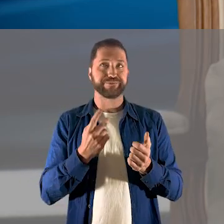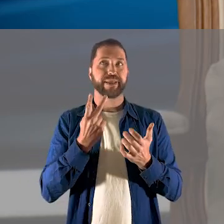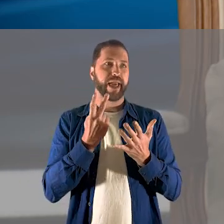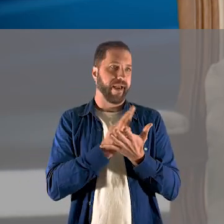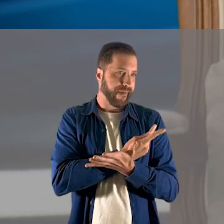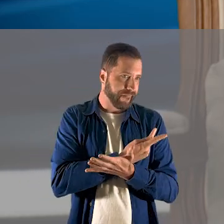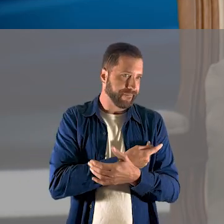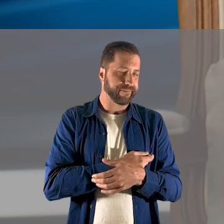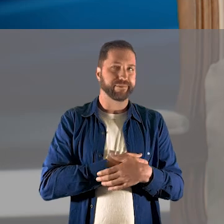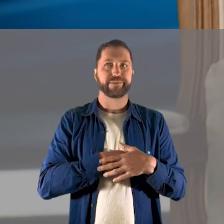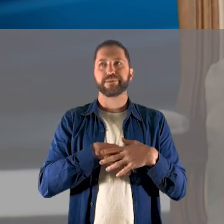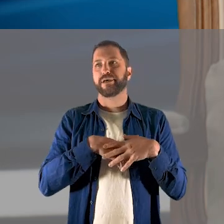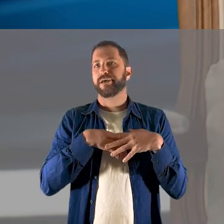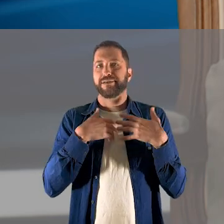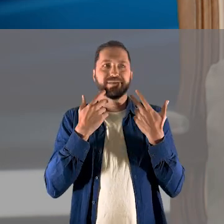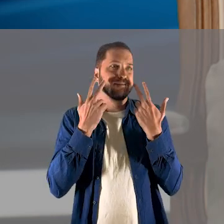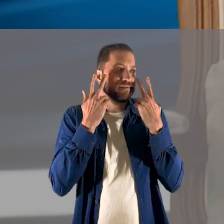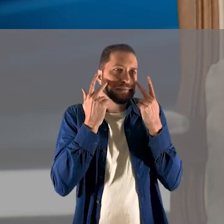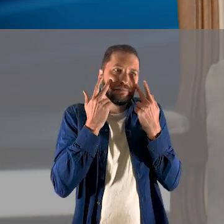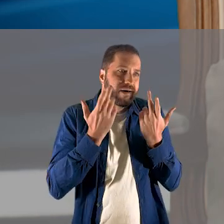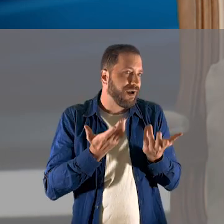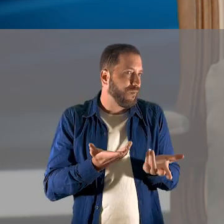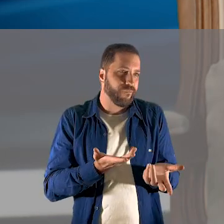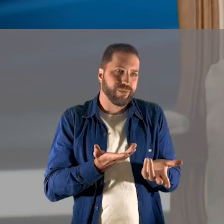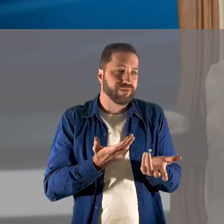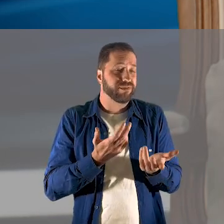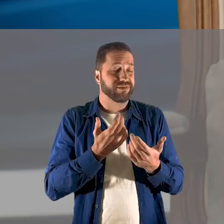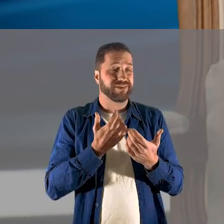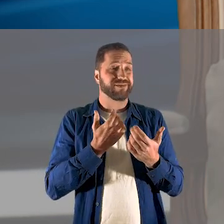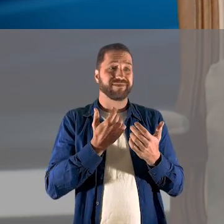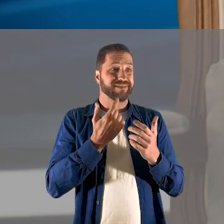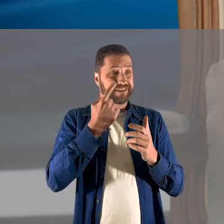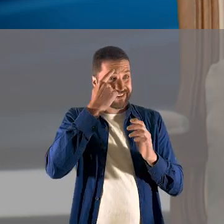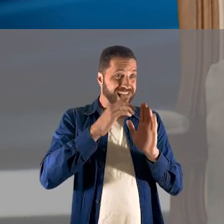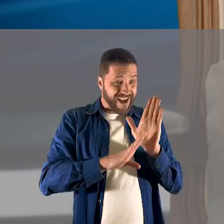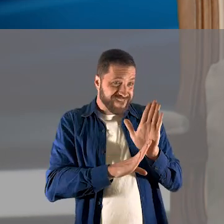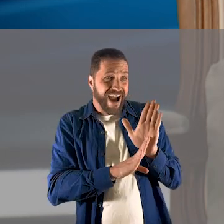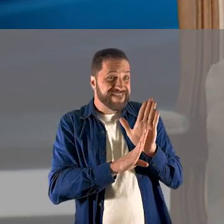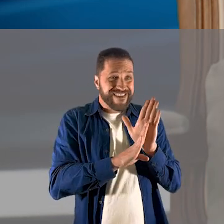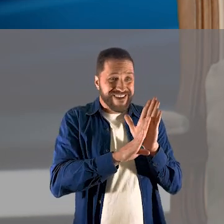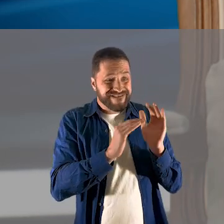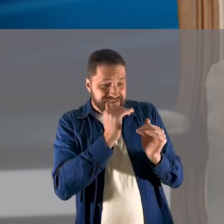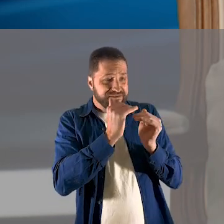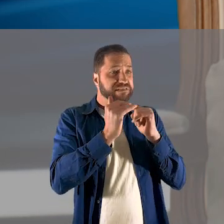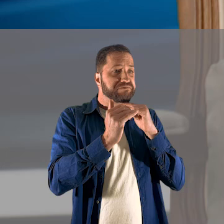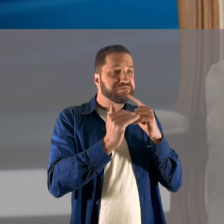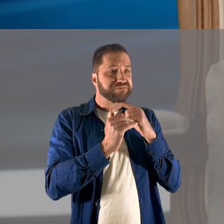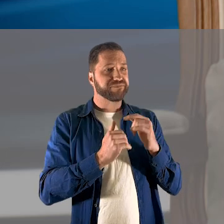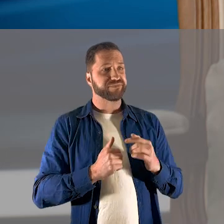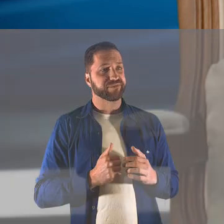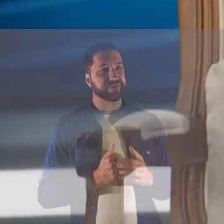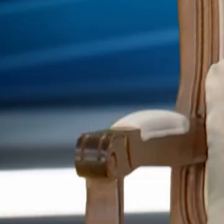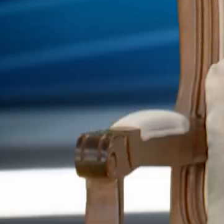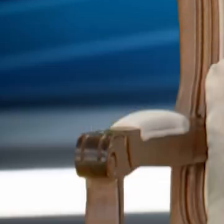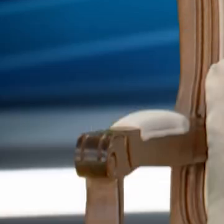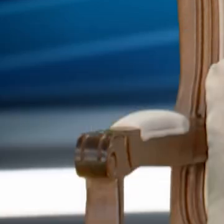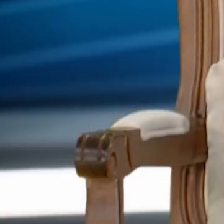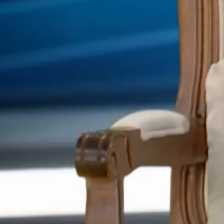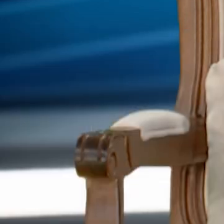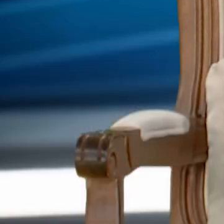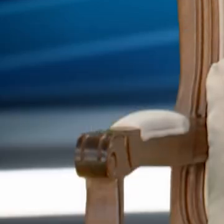você perder dinheiro é normal você errar é normal no começo também você se frustrar